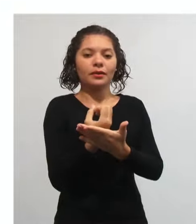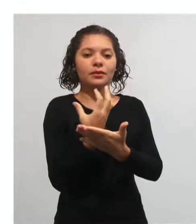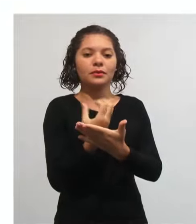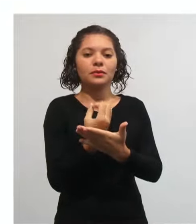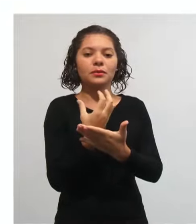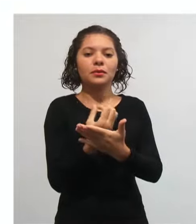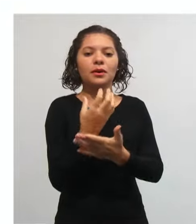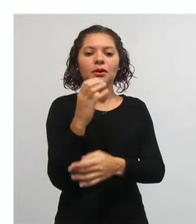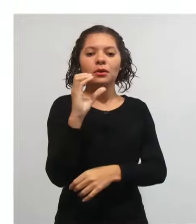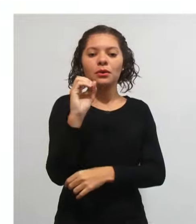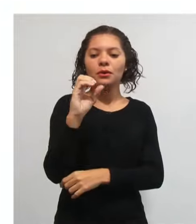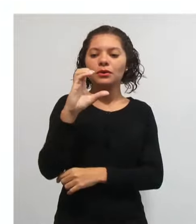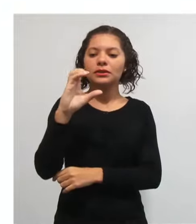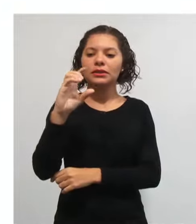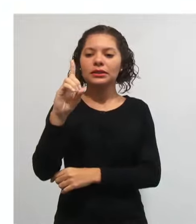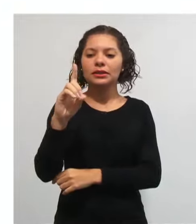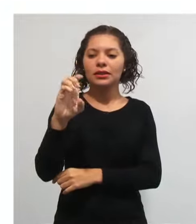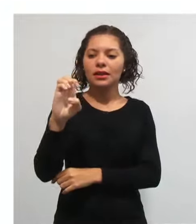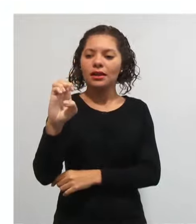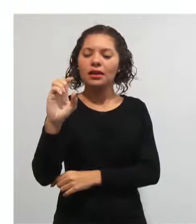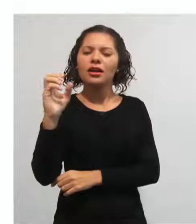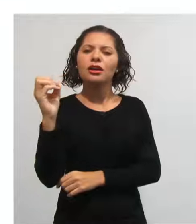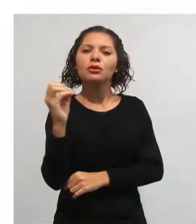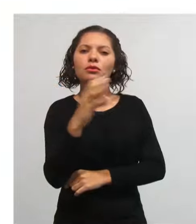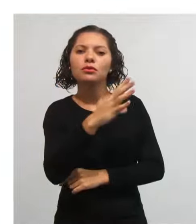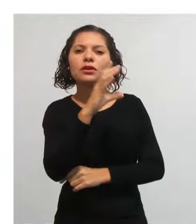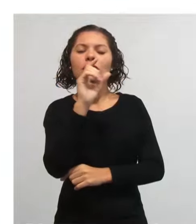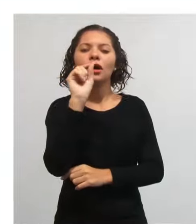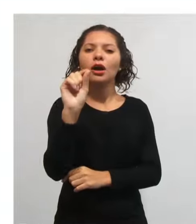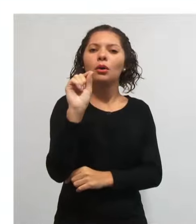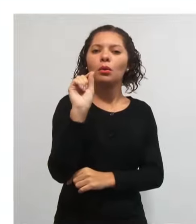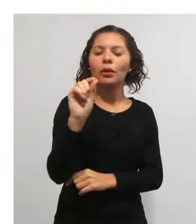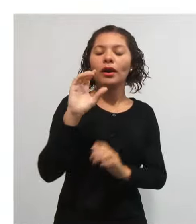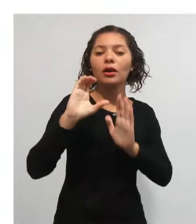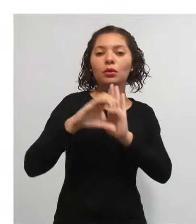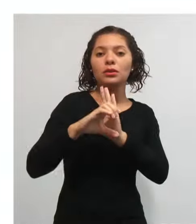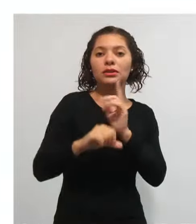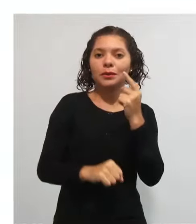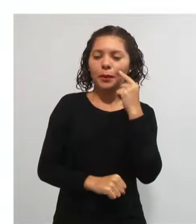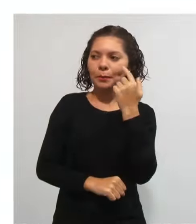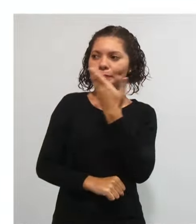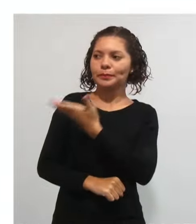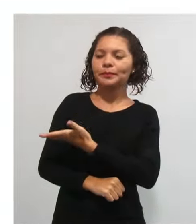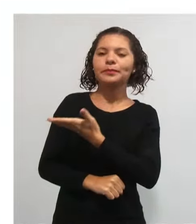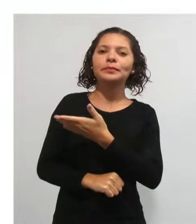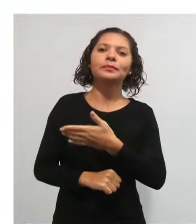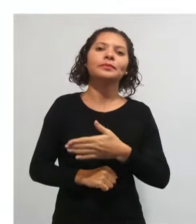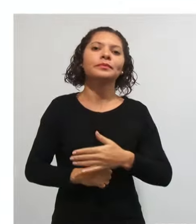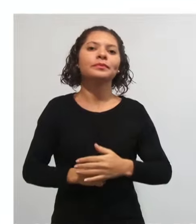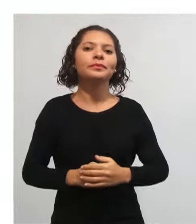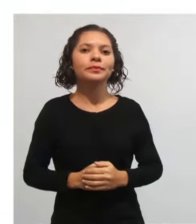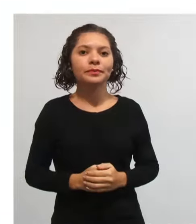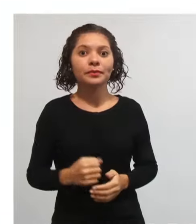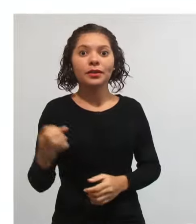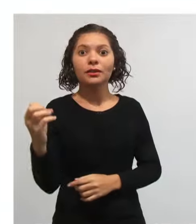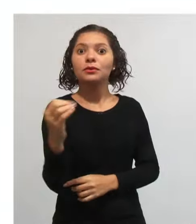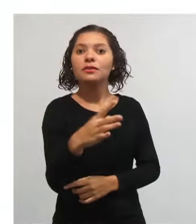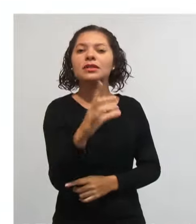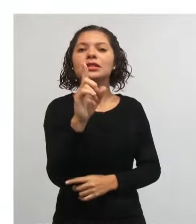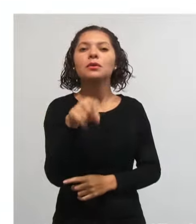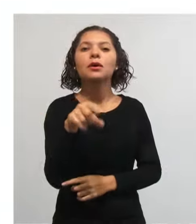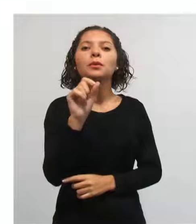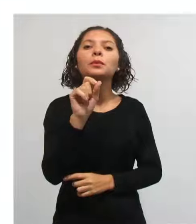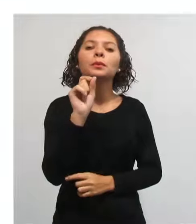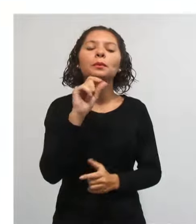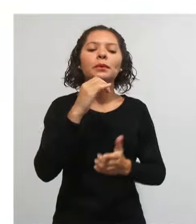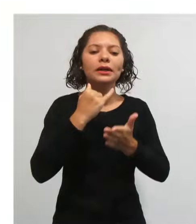aocd e inovação é então esse conceito Olha só o primeiro conceito inovação é a